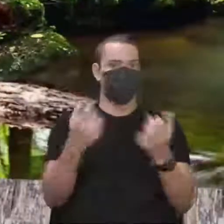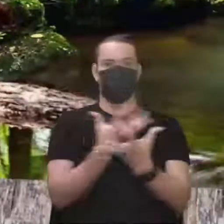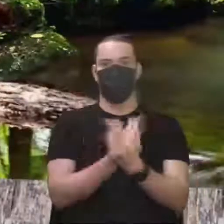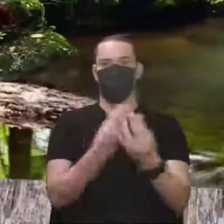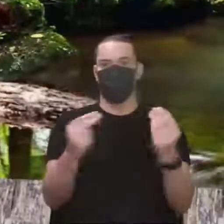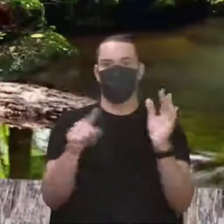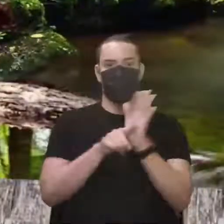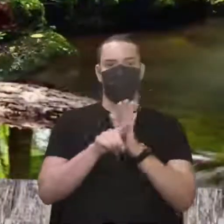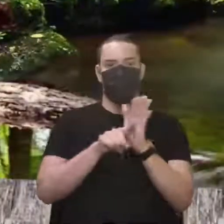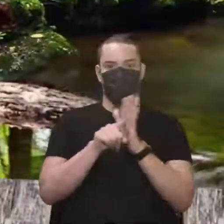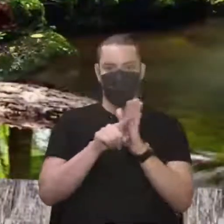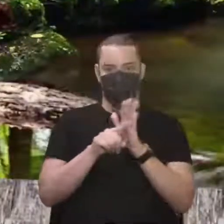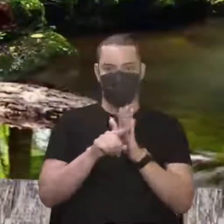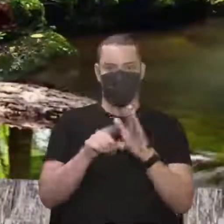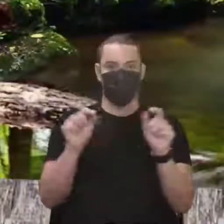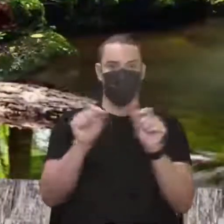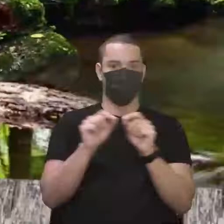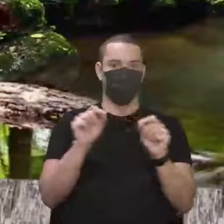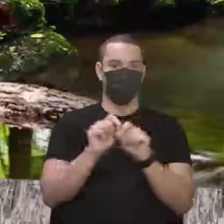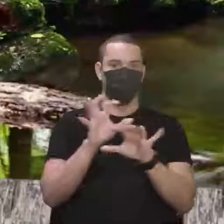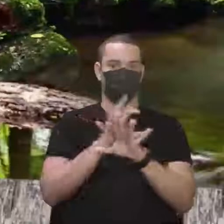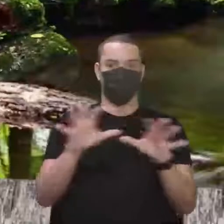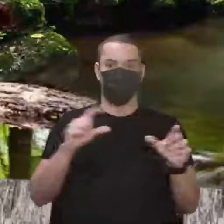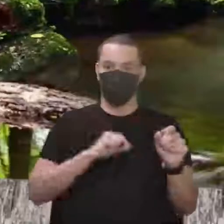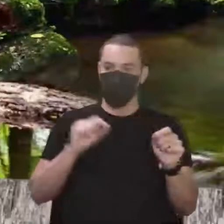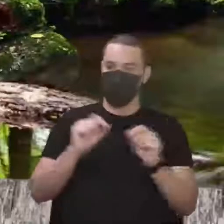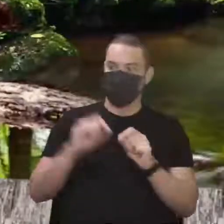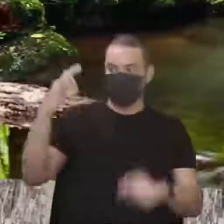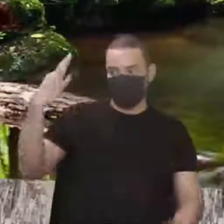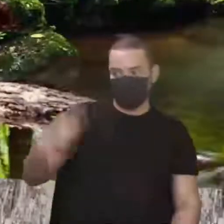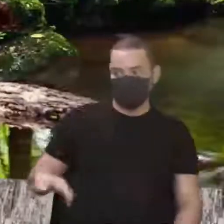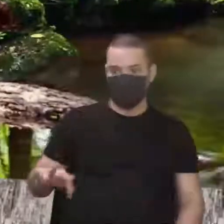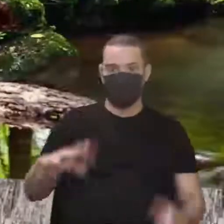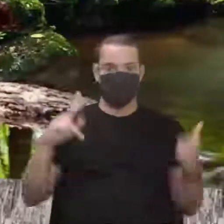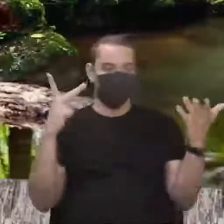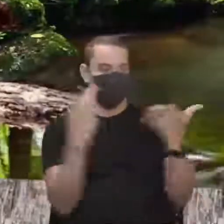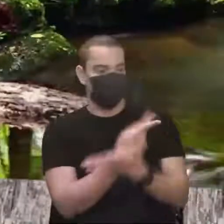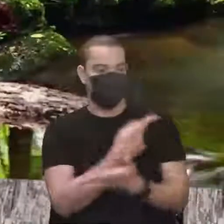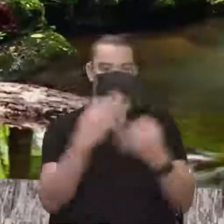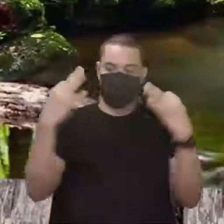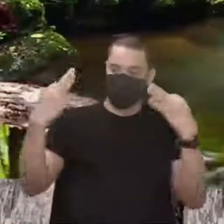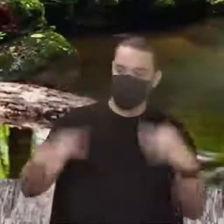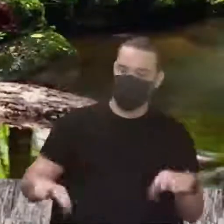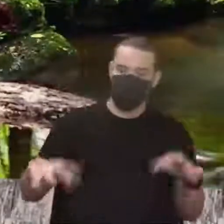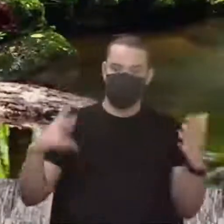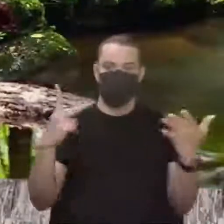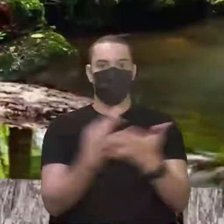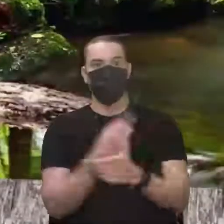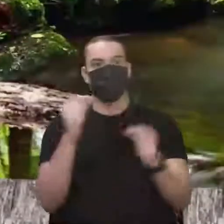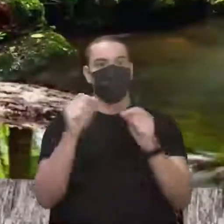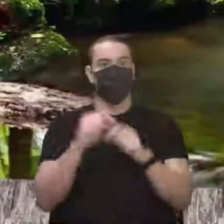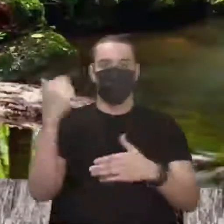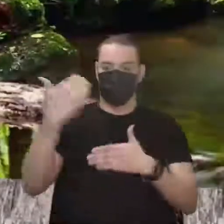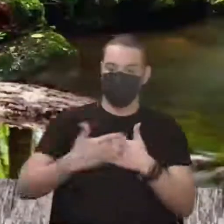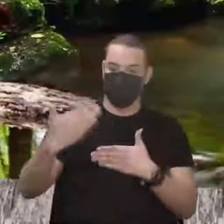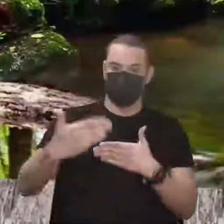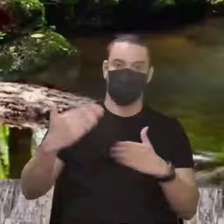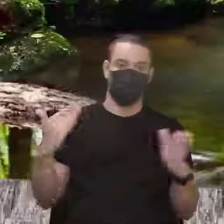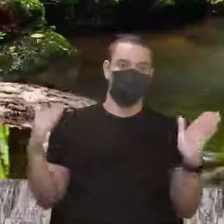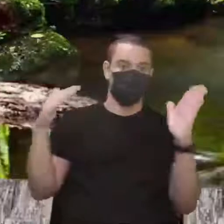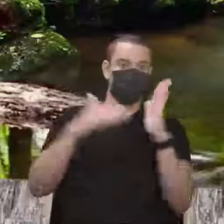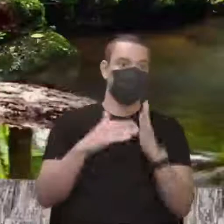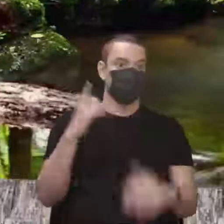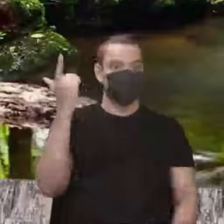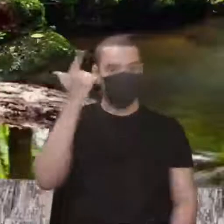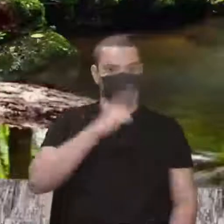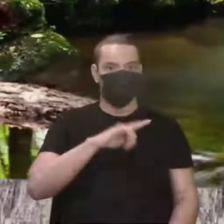muitas pesquisas. Gente, pesquisa é assim. Você faz acertos, faz experimentos, dá erros, você faz de novo, você refaz, até que você chegar